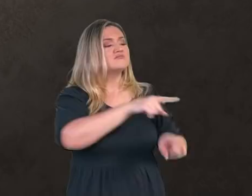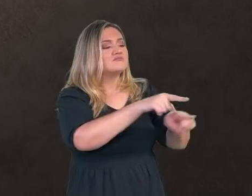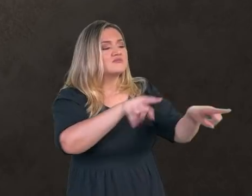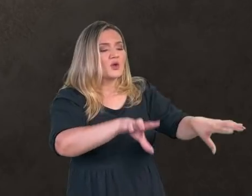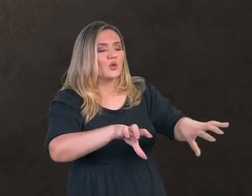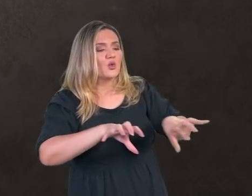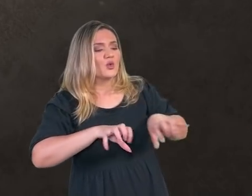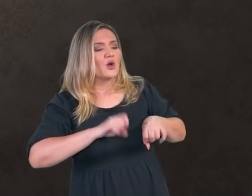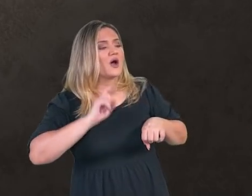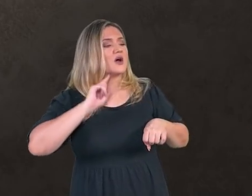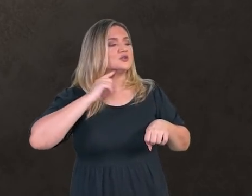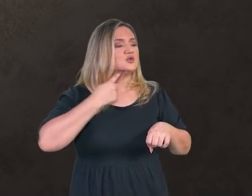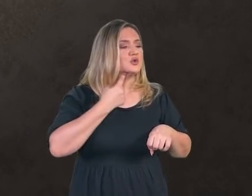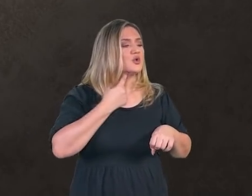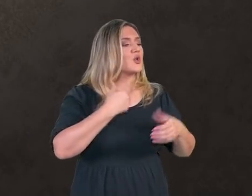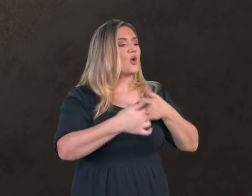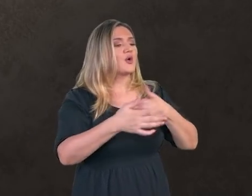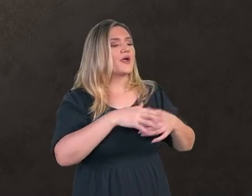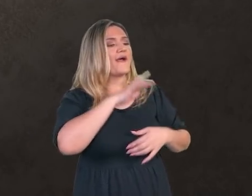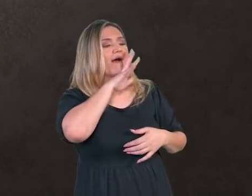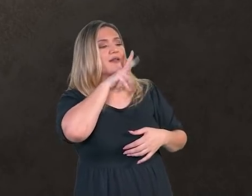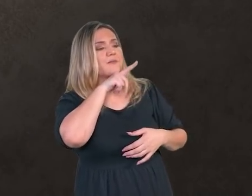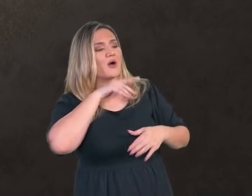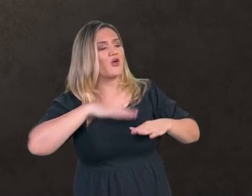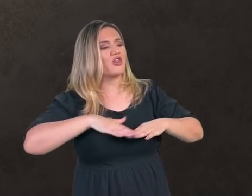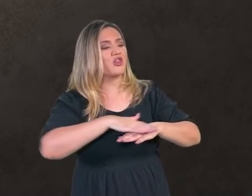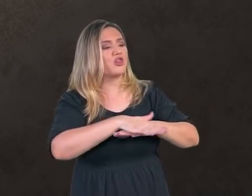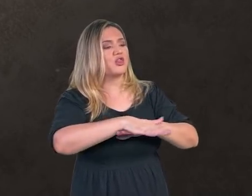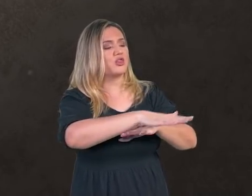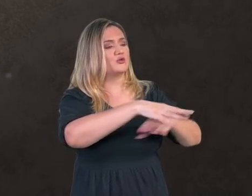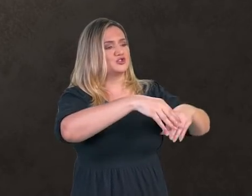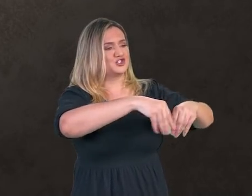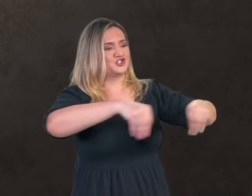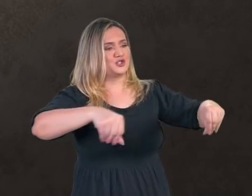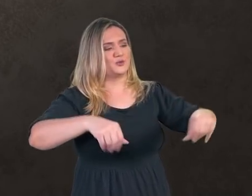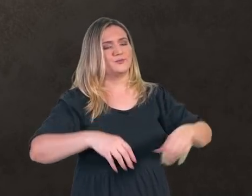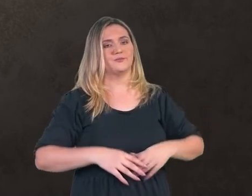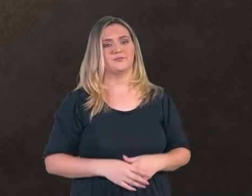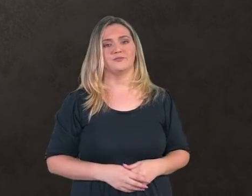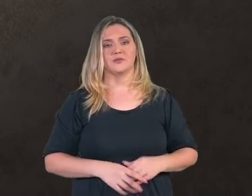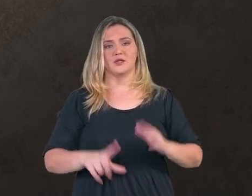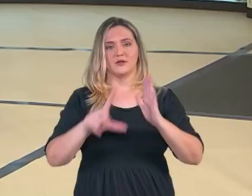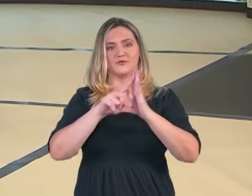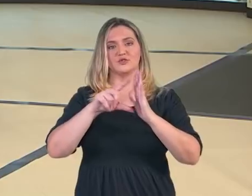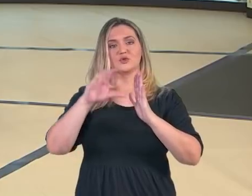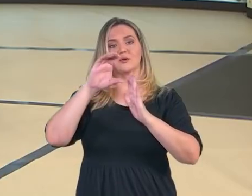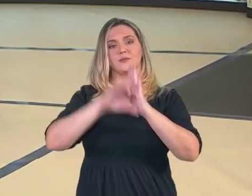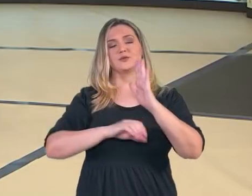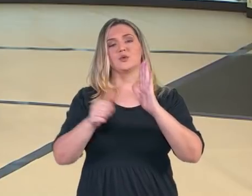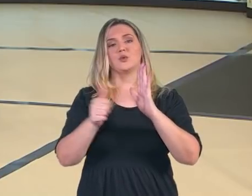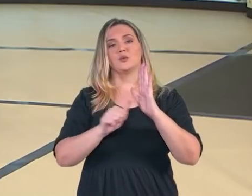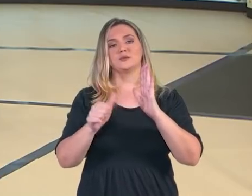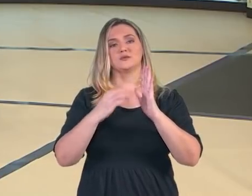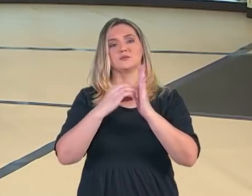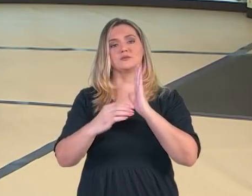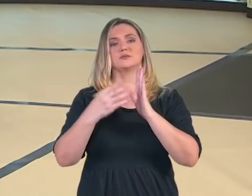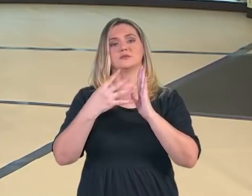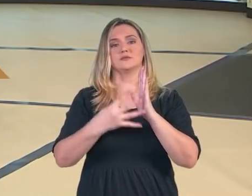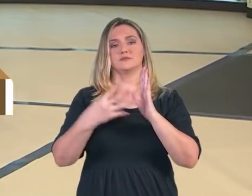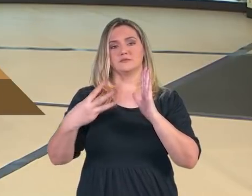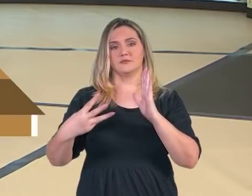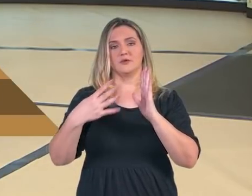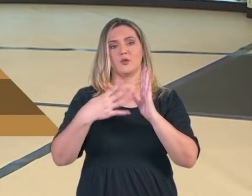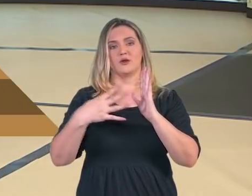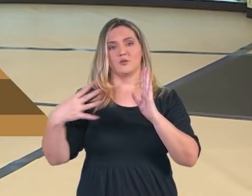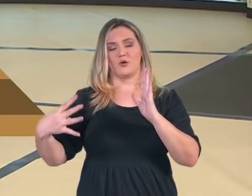com qualquer animal que se move rente ao chão. Levítico 11, 43 e 44. Sendo assim, já que os